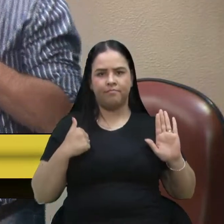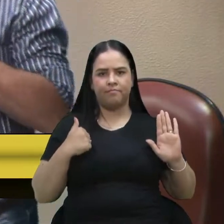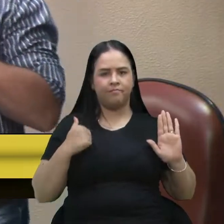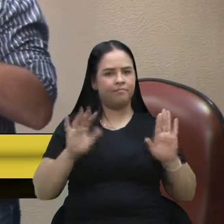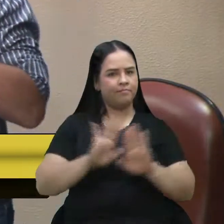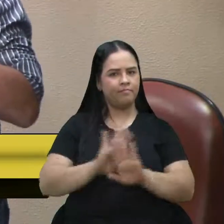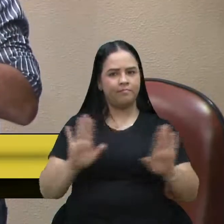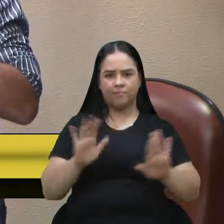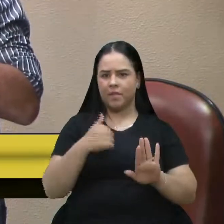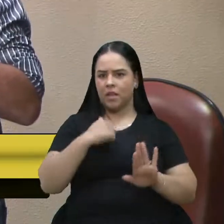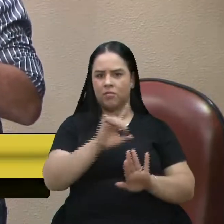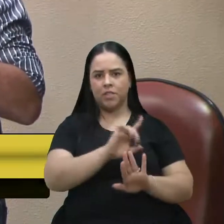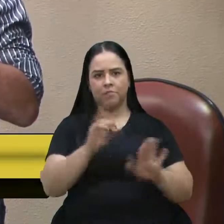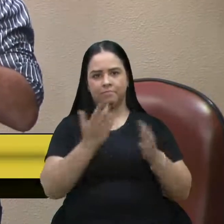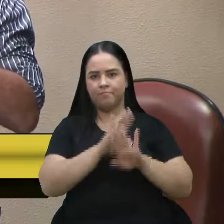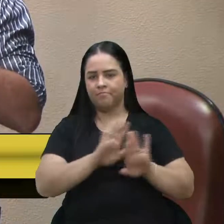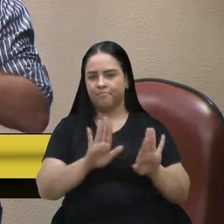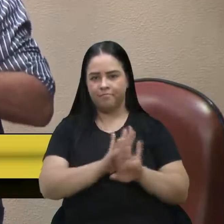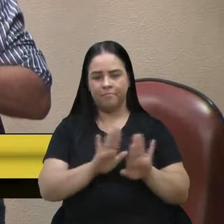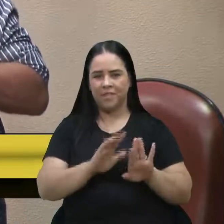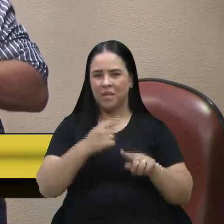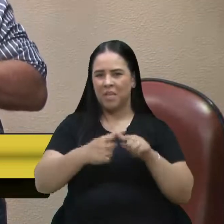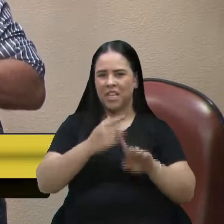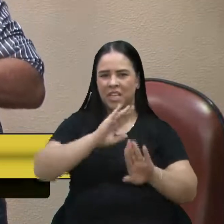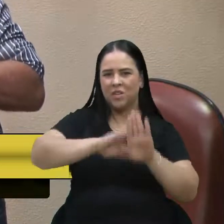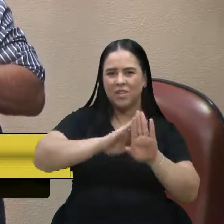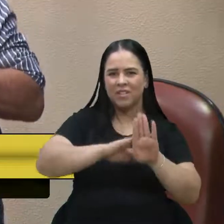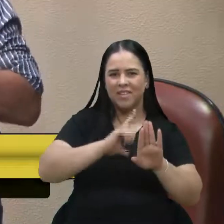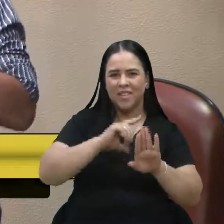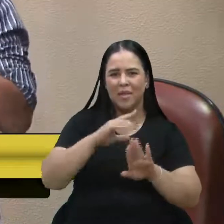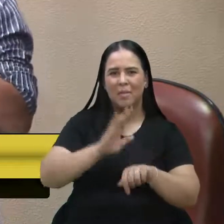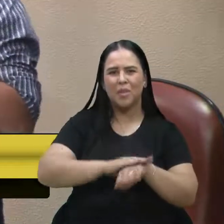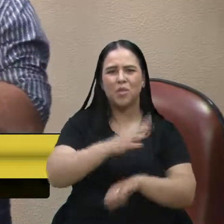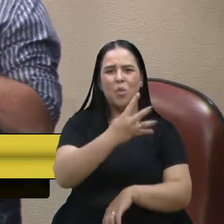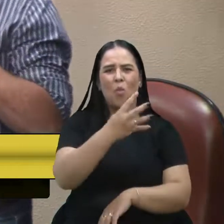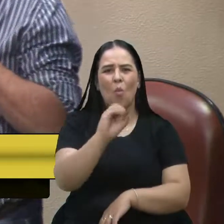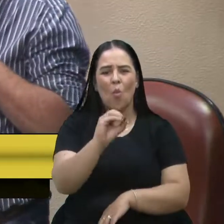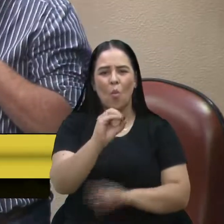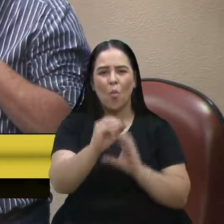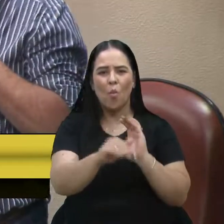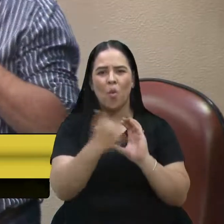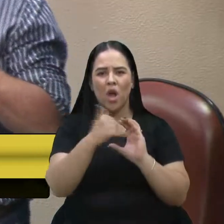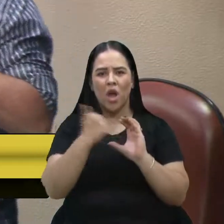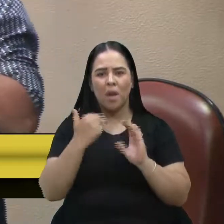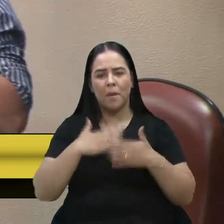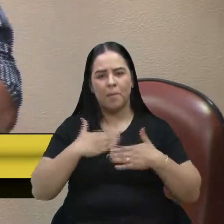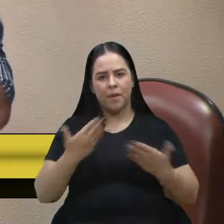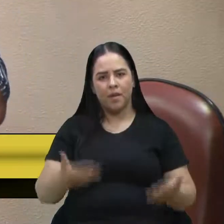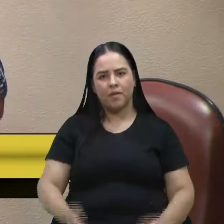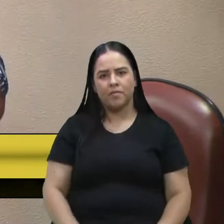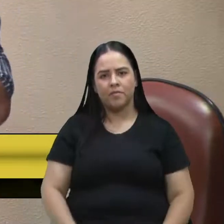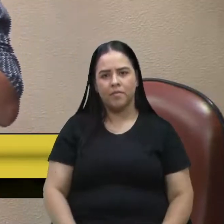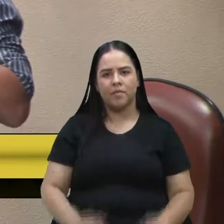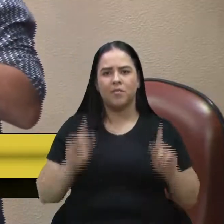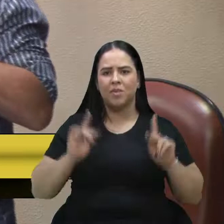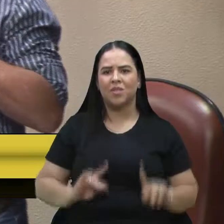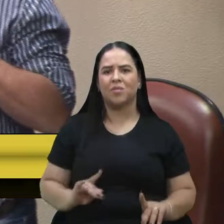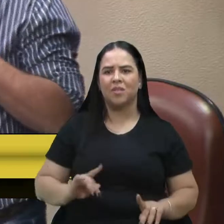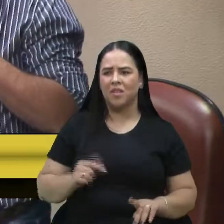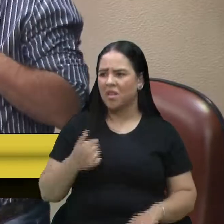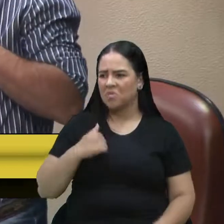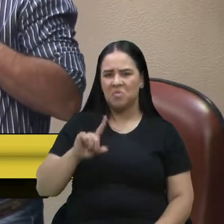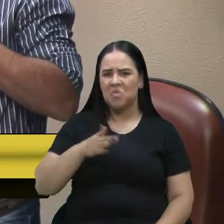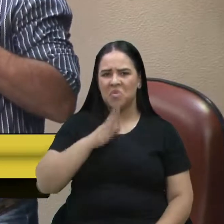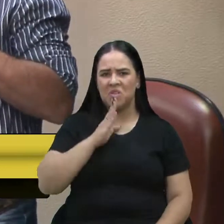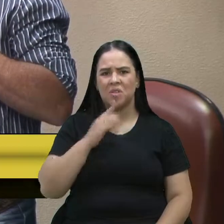Me deixem fora. Ideologia, eu recebi mais de 40 mensagens de gente que não conheço.